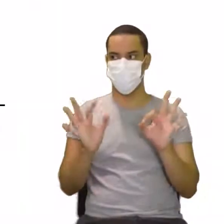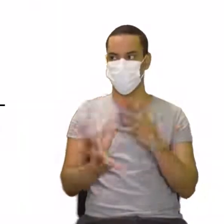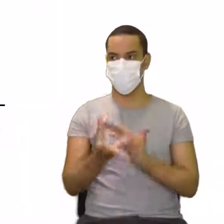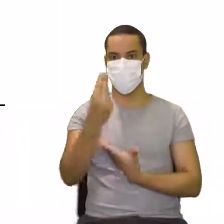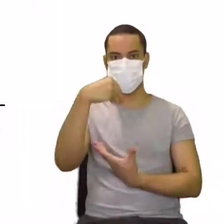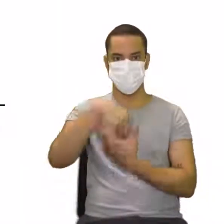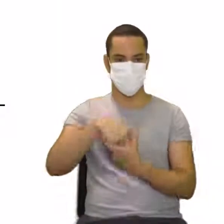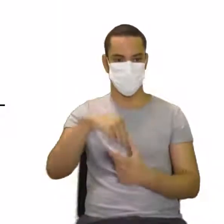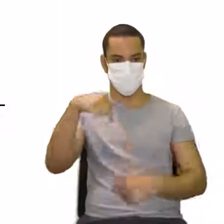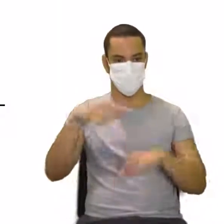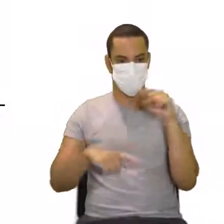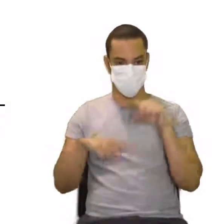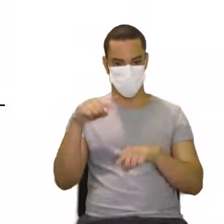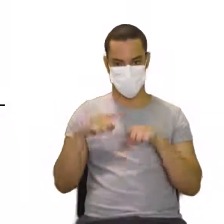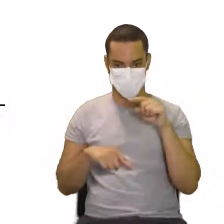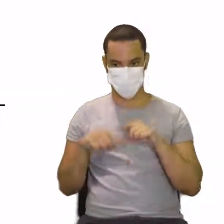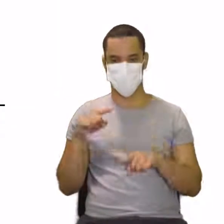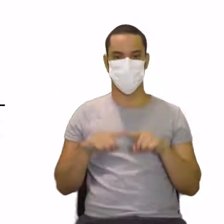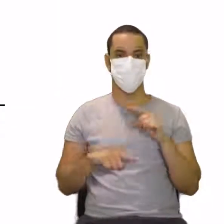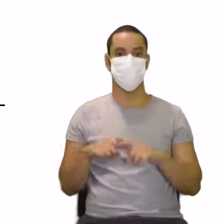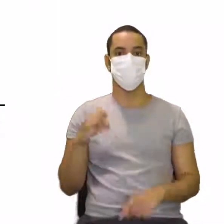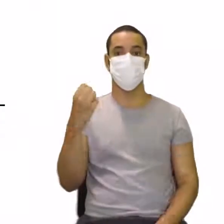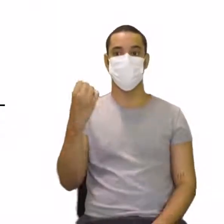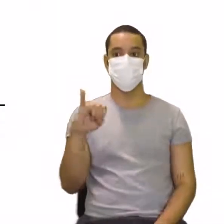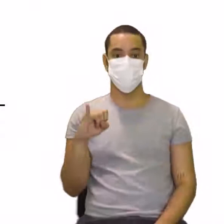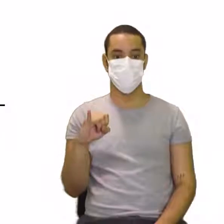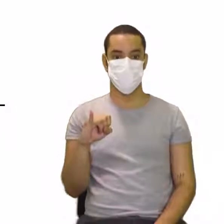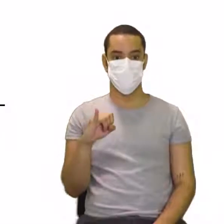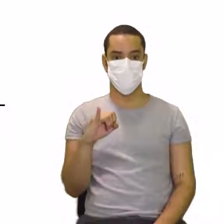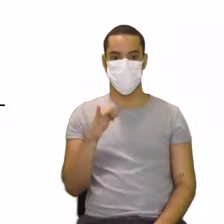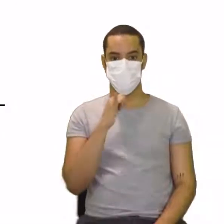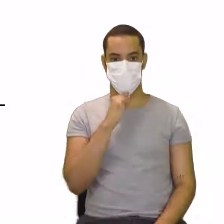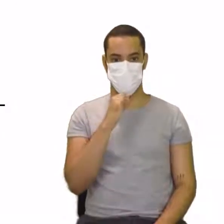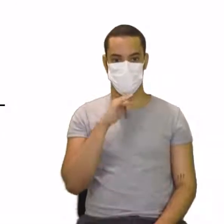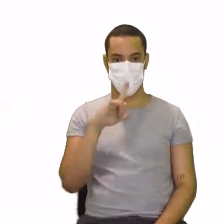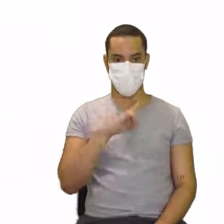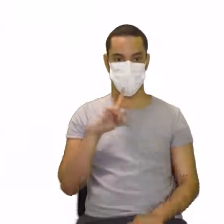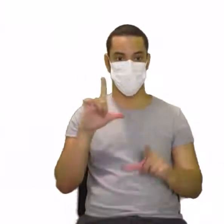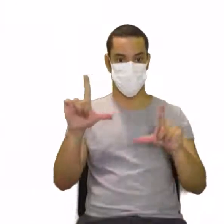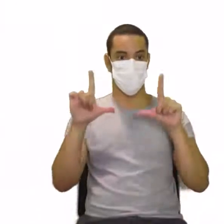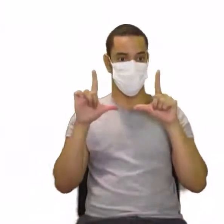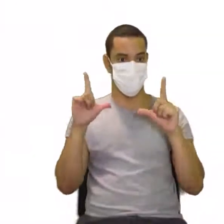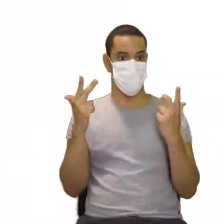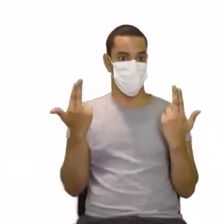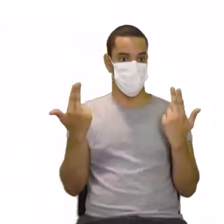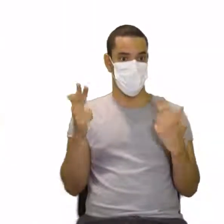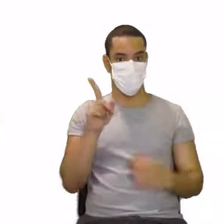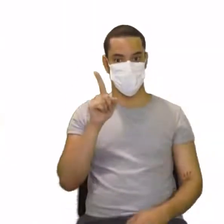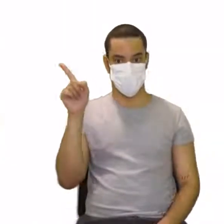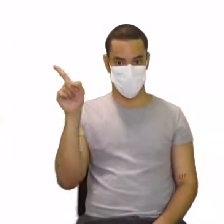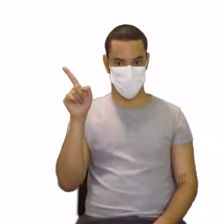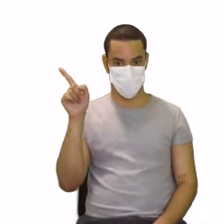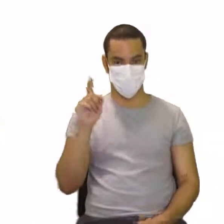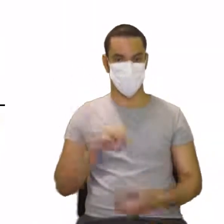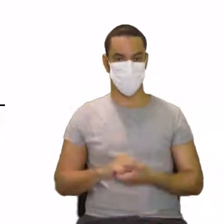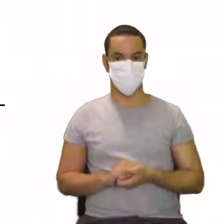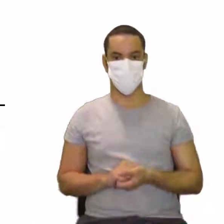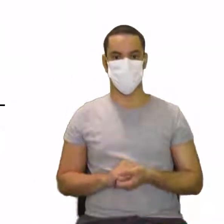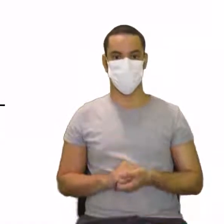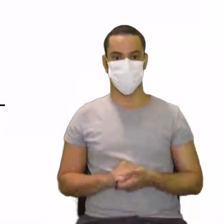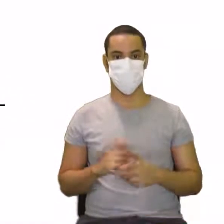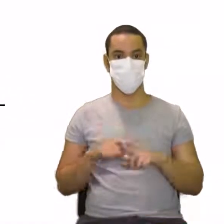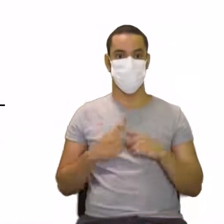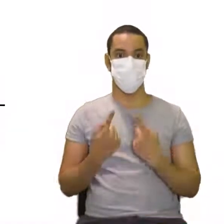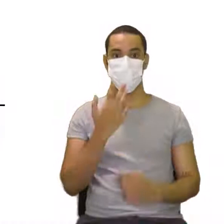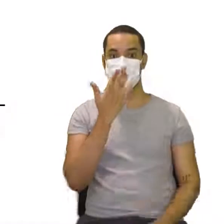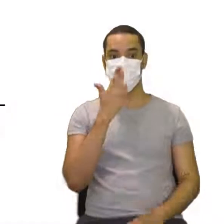essa carga aqui, ok? E aqui, olha só, a figura, que é essa mesma figura aqui, tá bom? Só que com